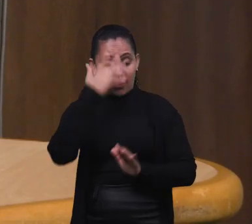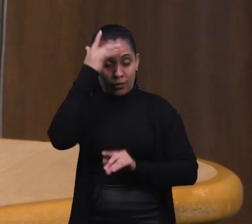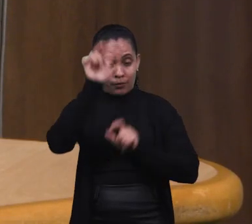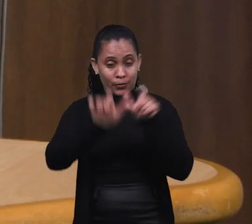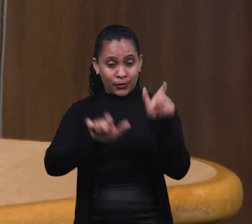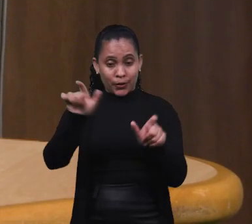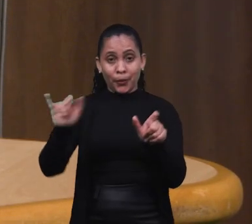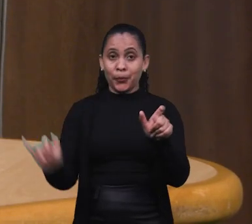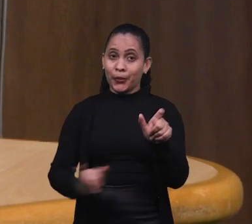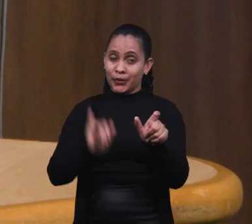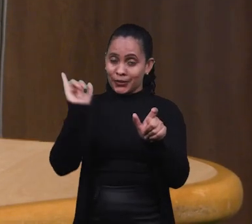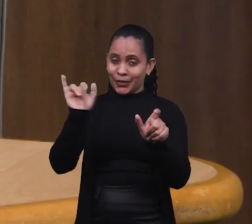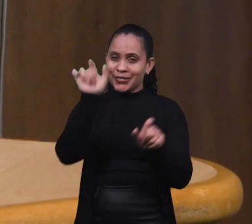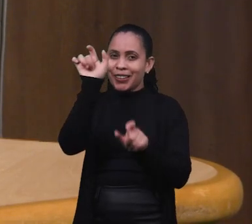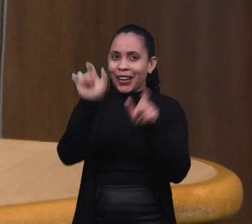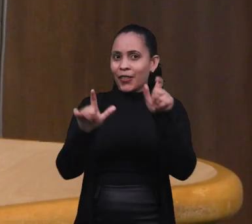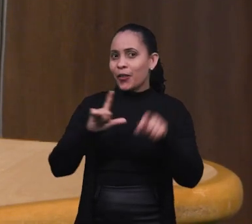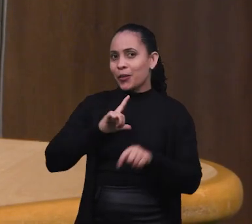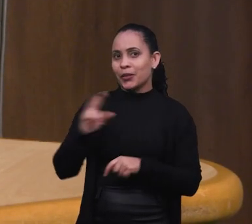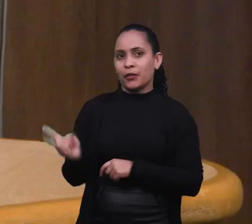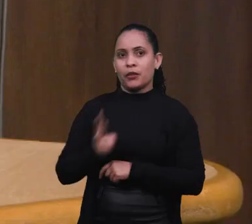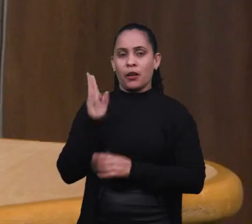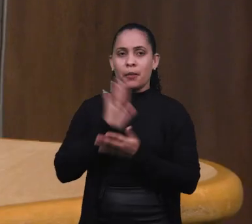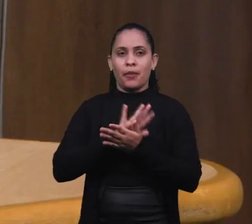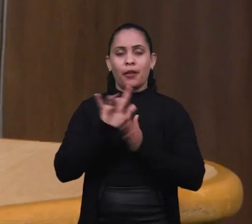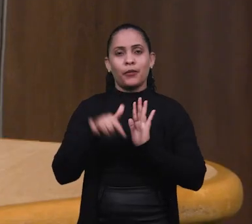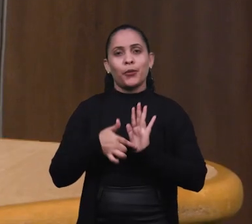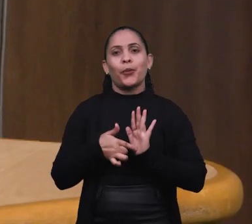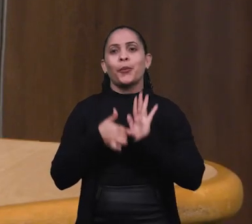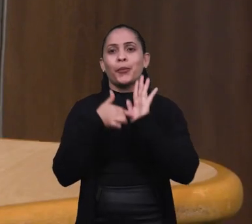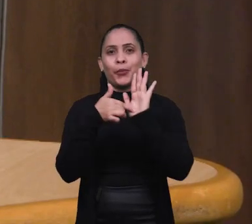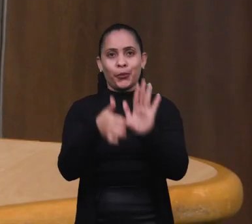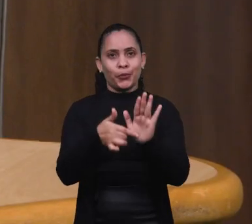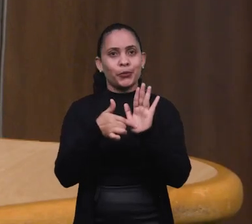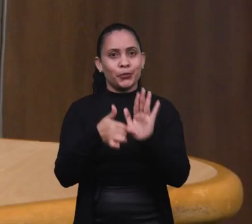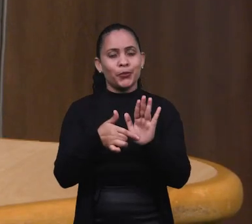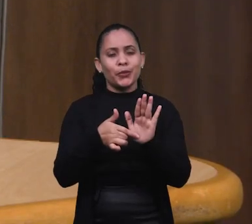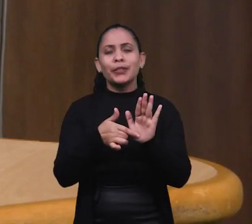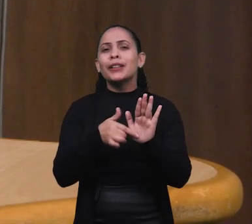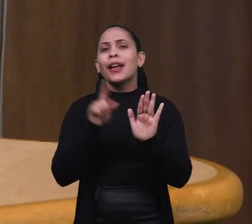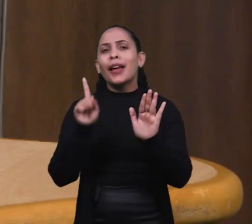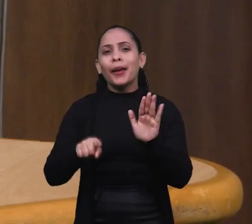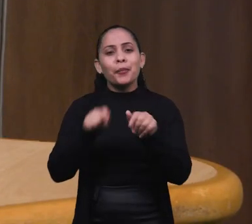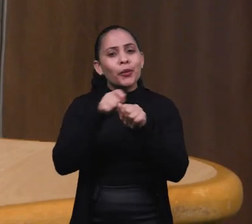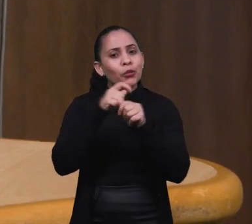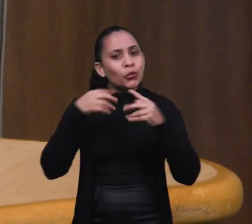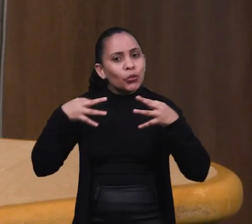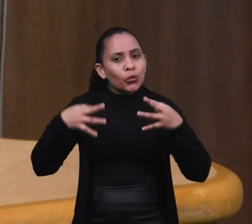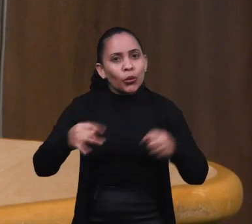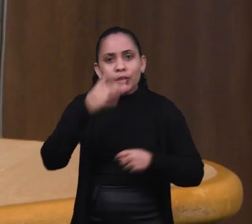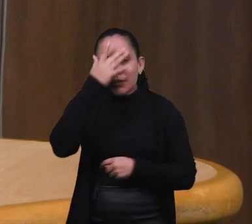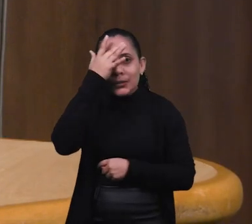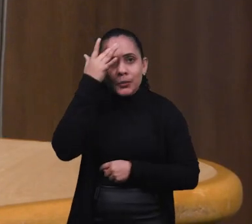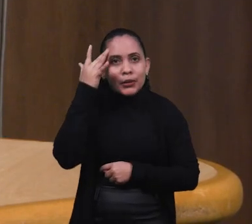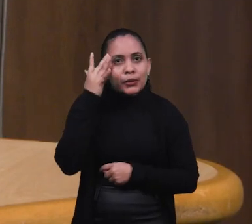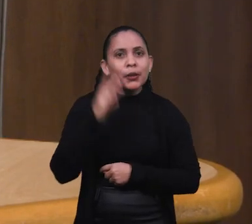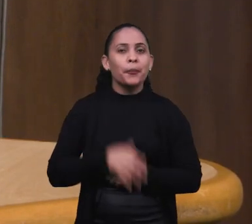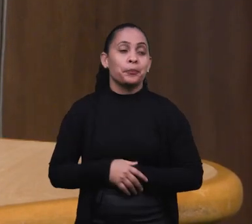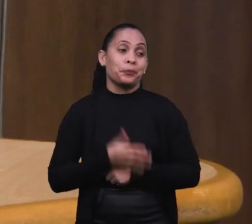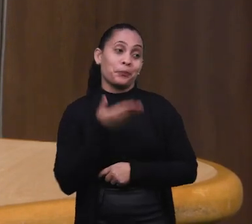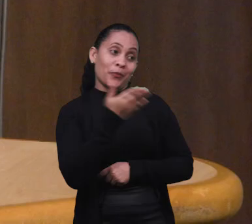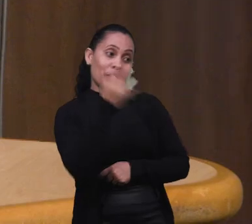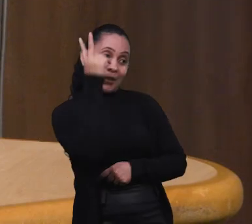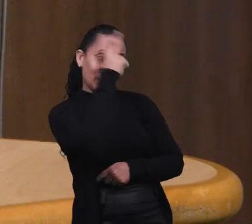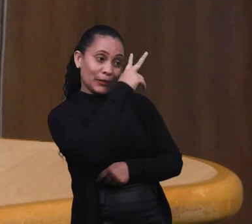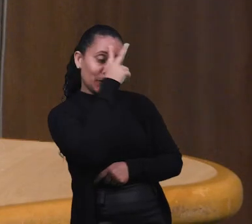que cada pessoa tem seu valor e que a palavra de Deus é para todos, sem exceção. A trajetória, né,